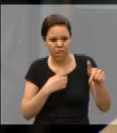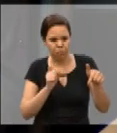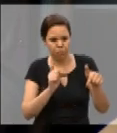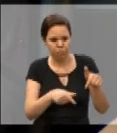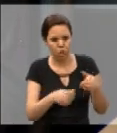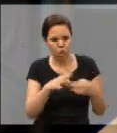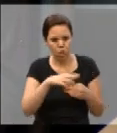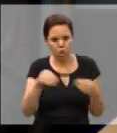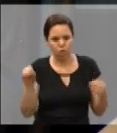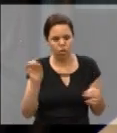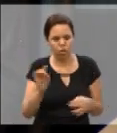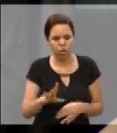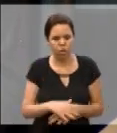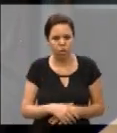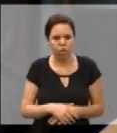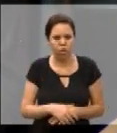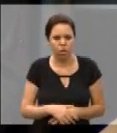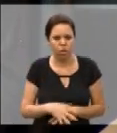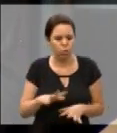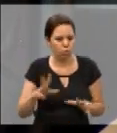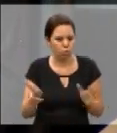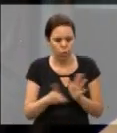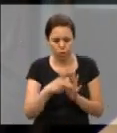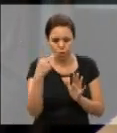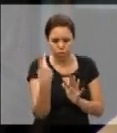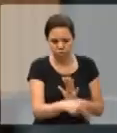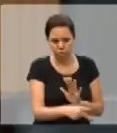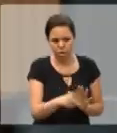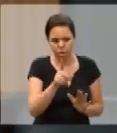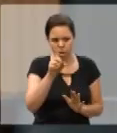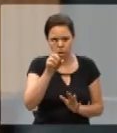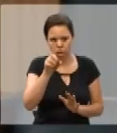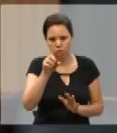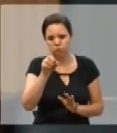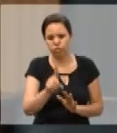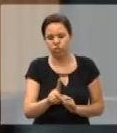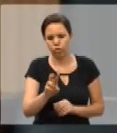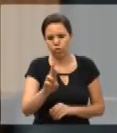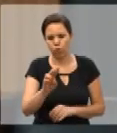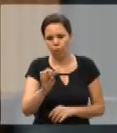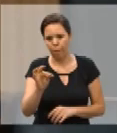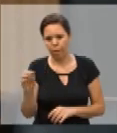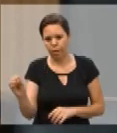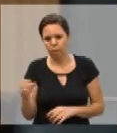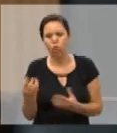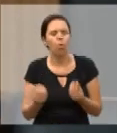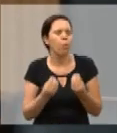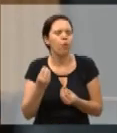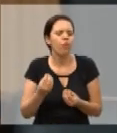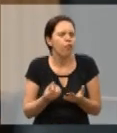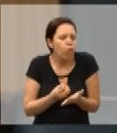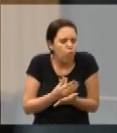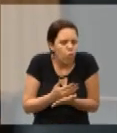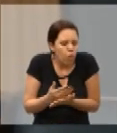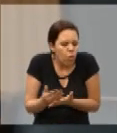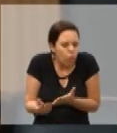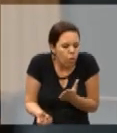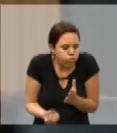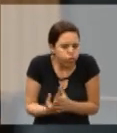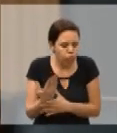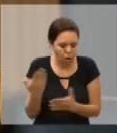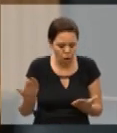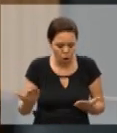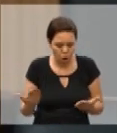filme. Então, a produção é totalmente dele. E como é que foi, né, o nascimento, a criação, né? Porque nós estamos